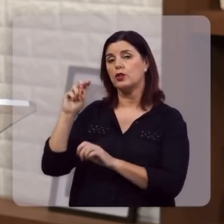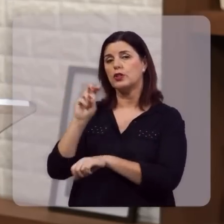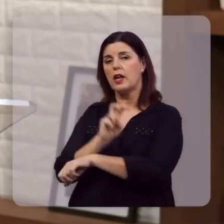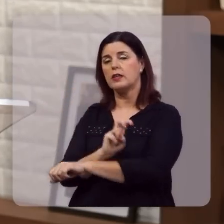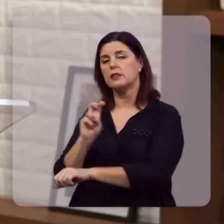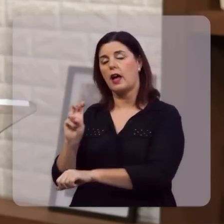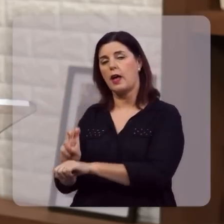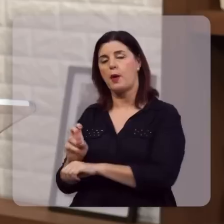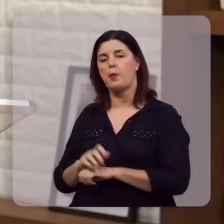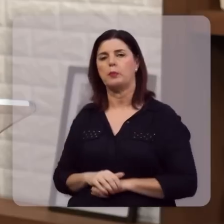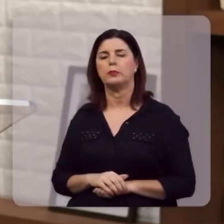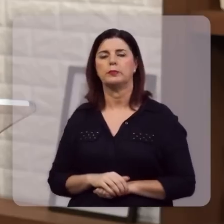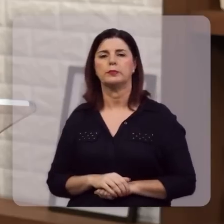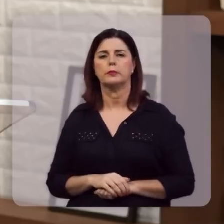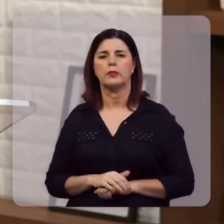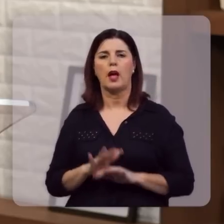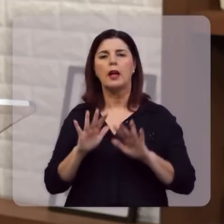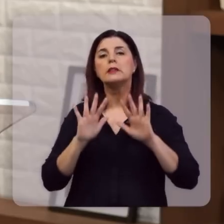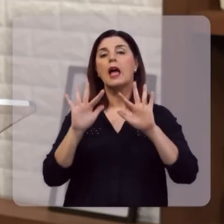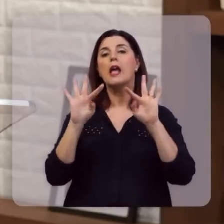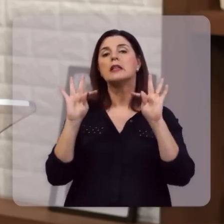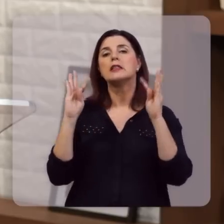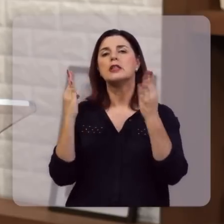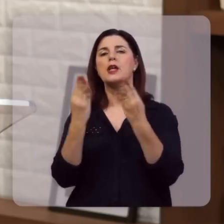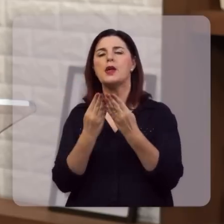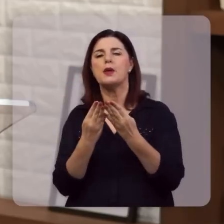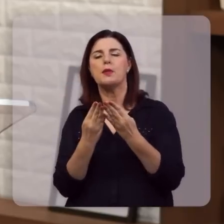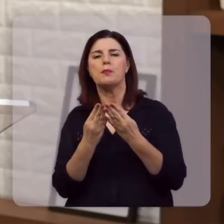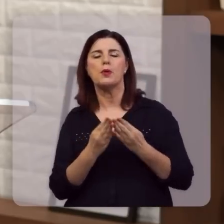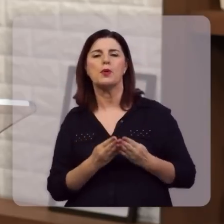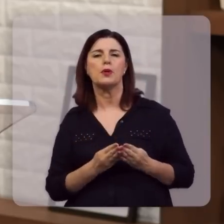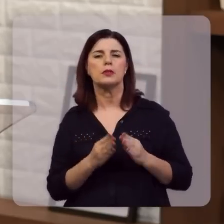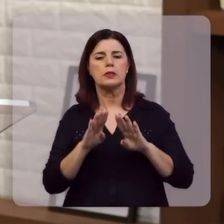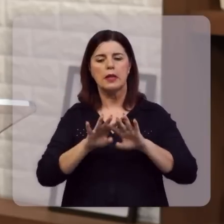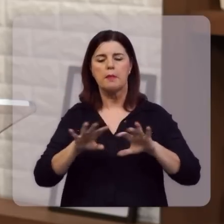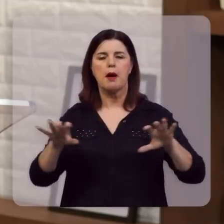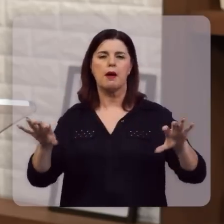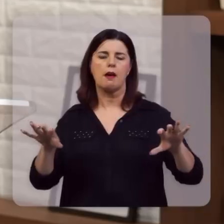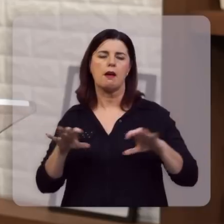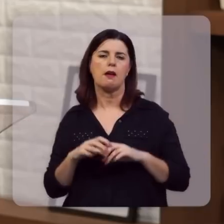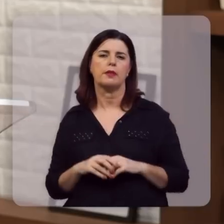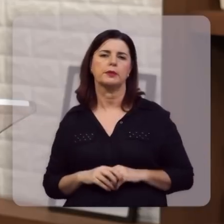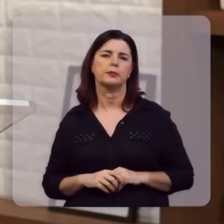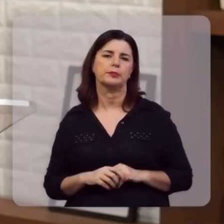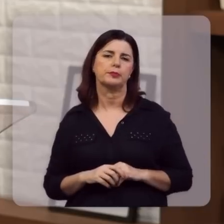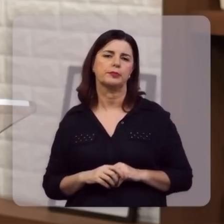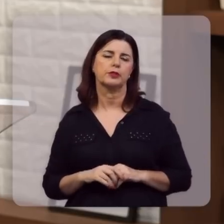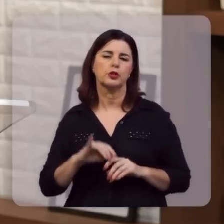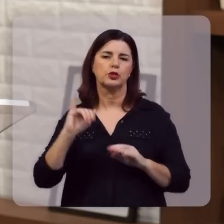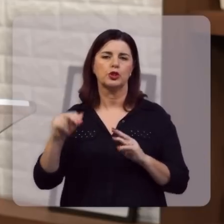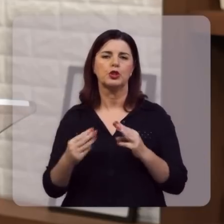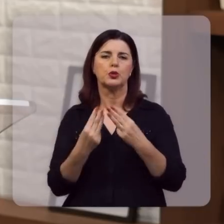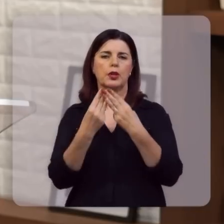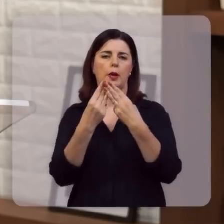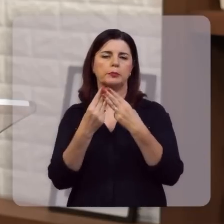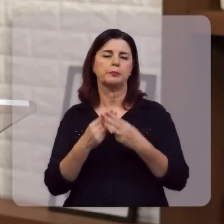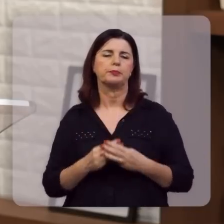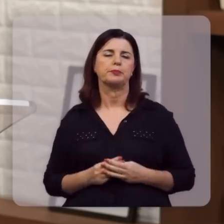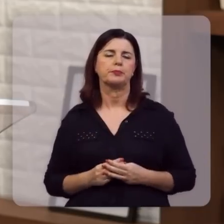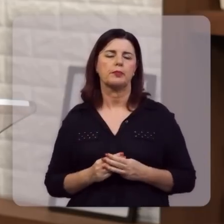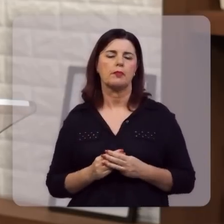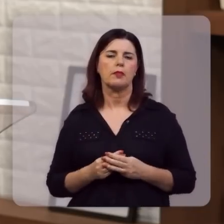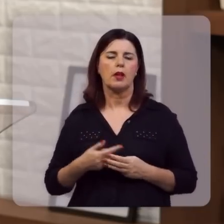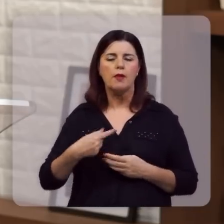Israel. As 10 tribos cismáticas que se separaram de Judá